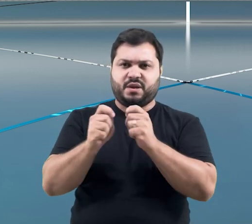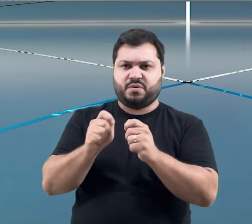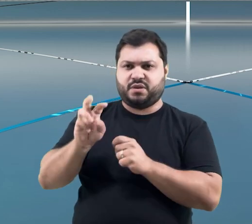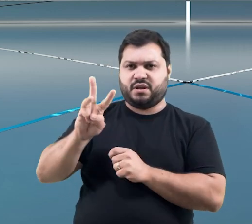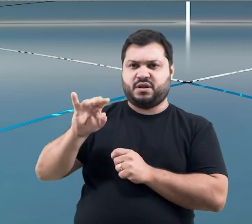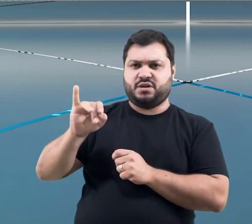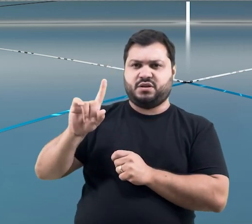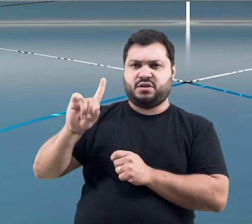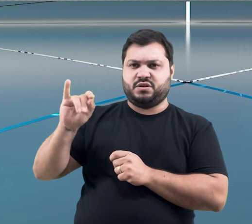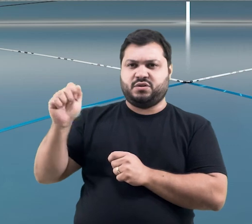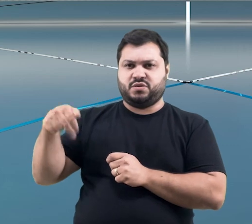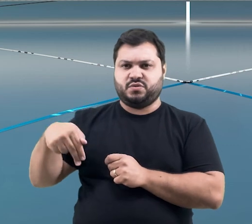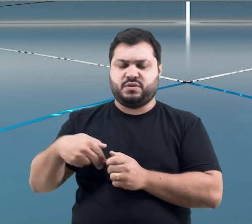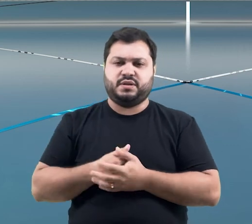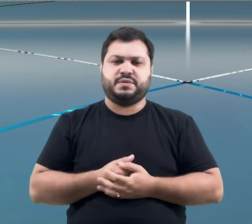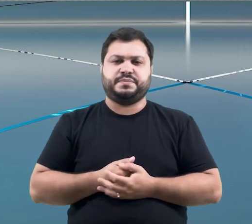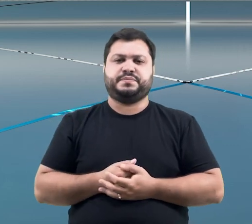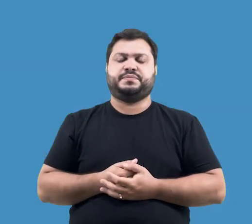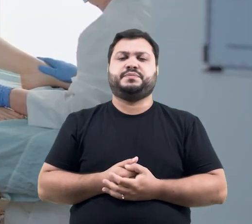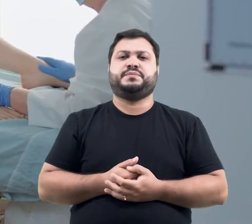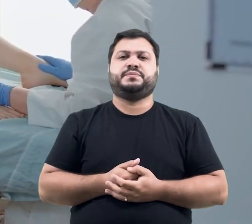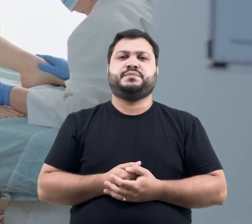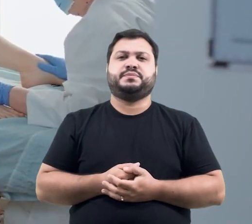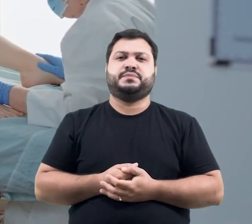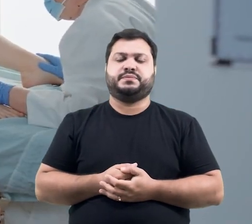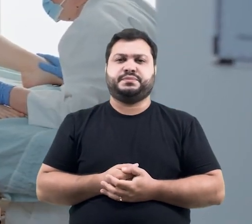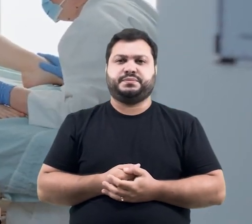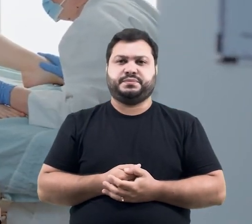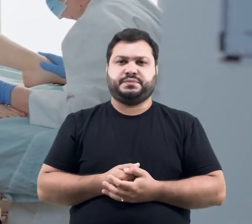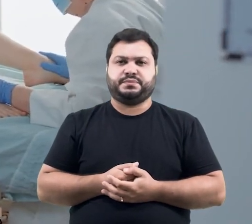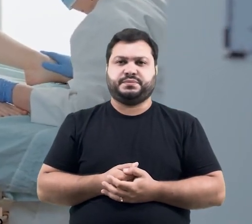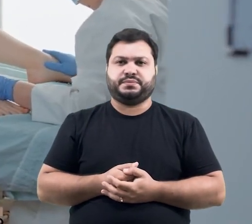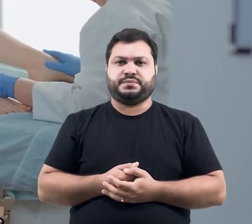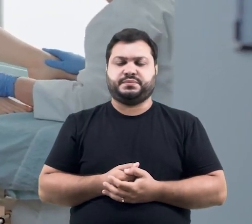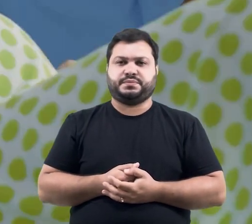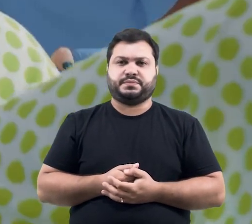na reportagem de William Nascimento.